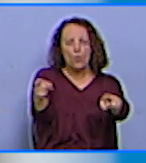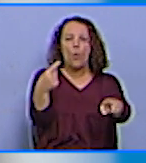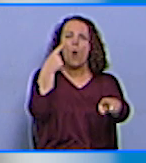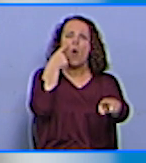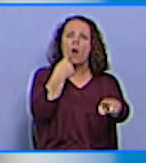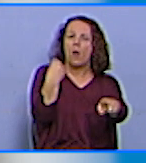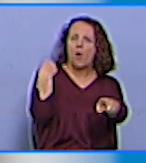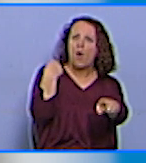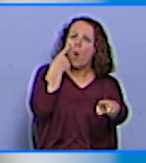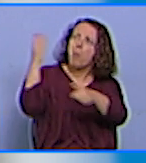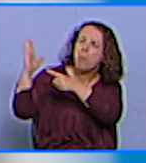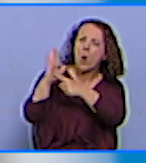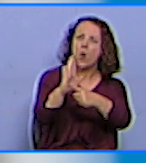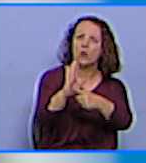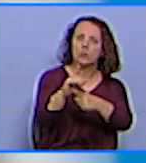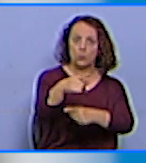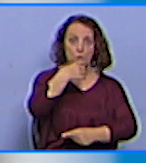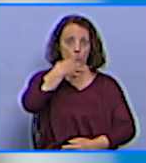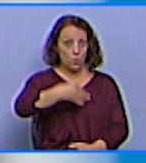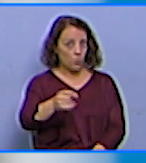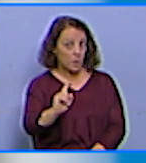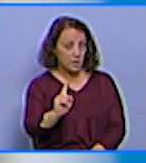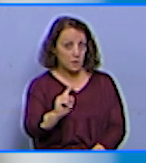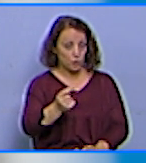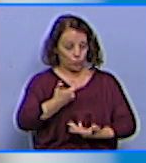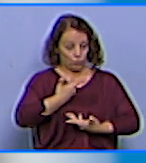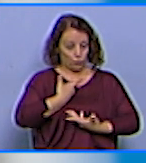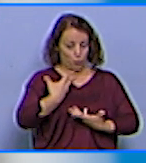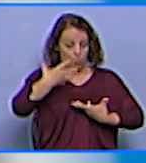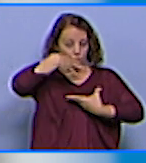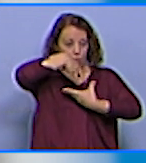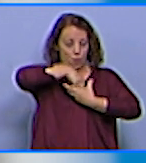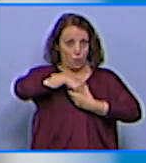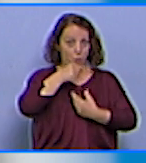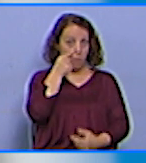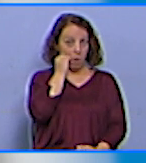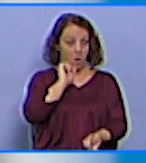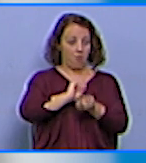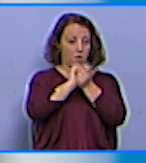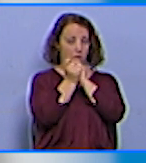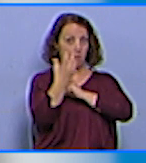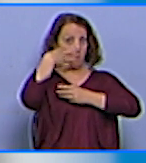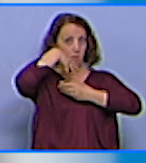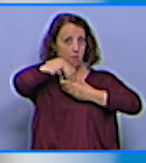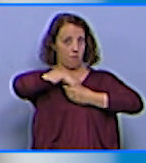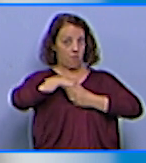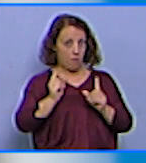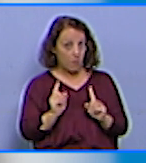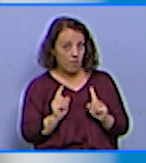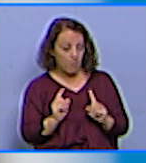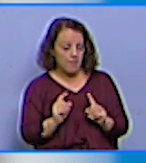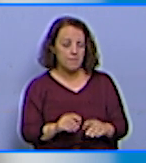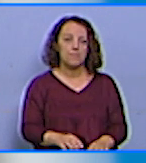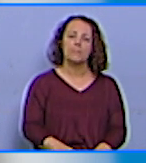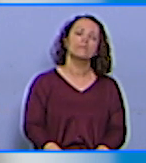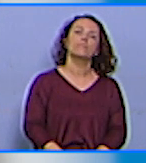o Pai? Não acreditas que eu estou no Pai e o Pai está em mim? As